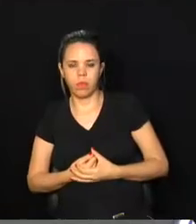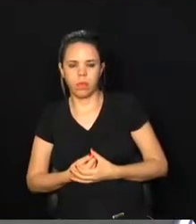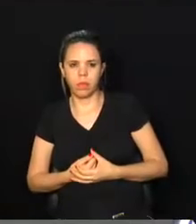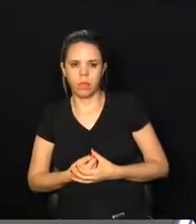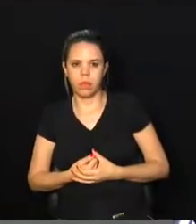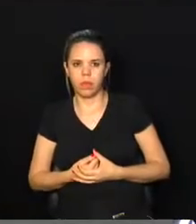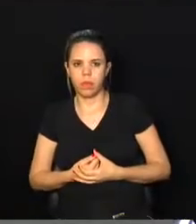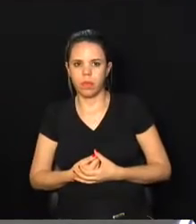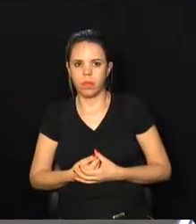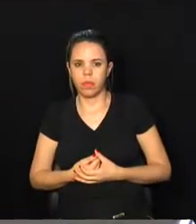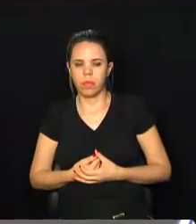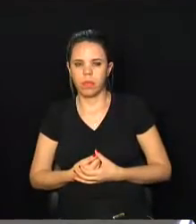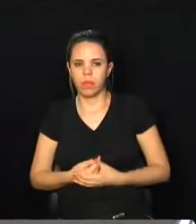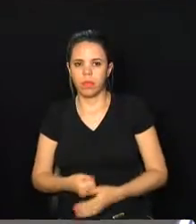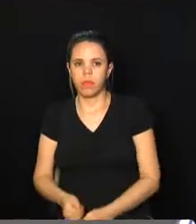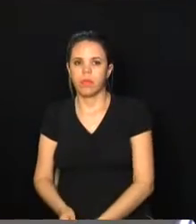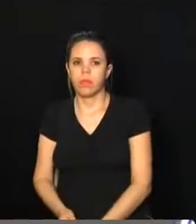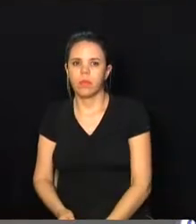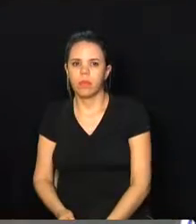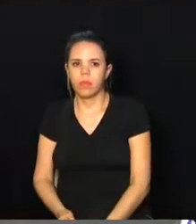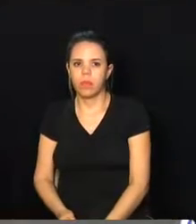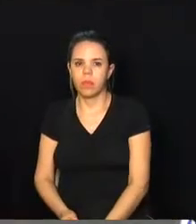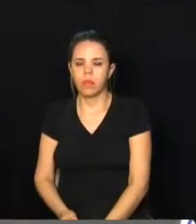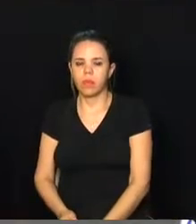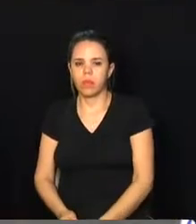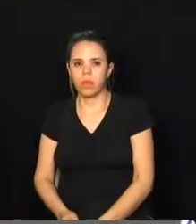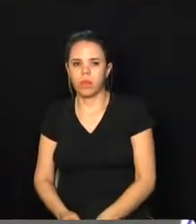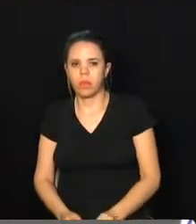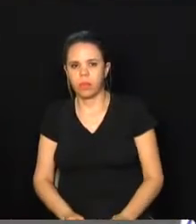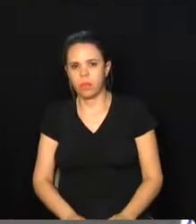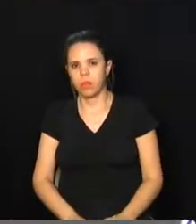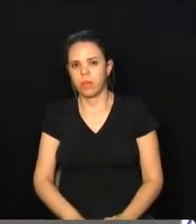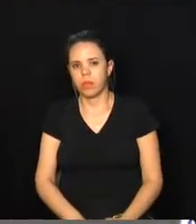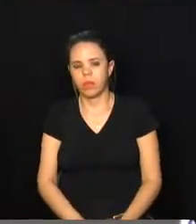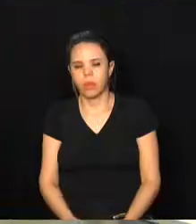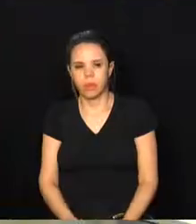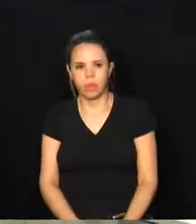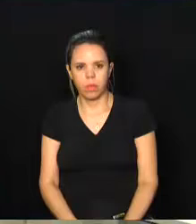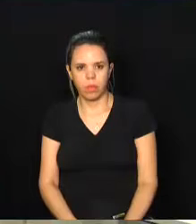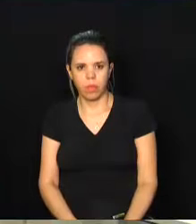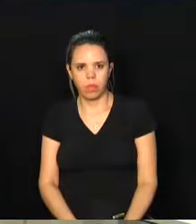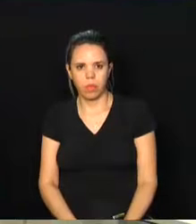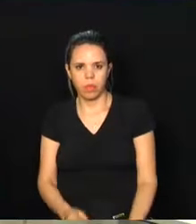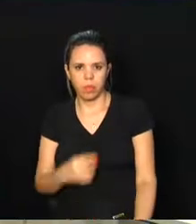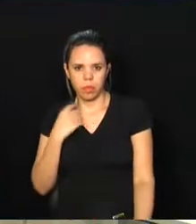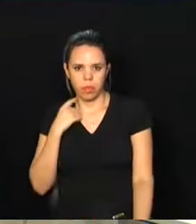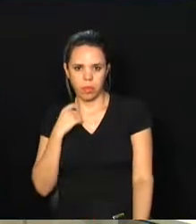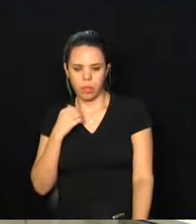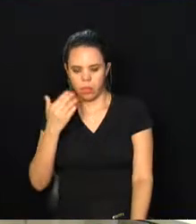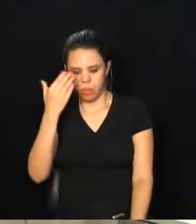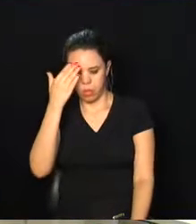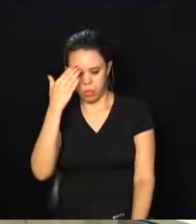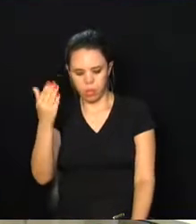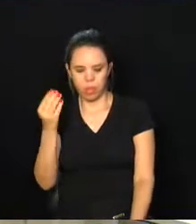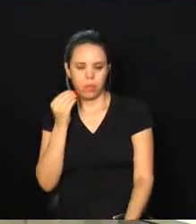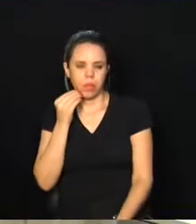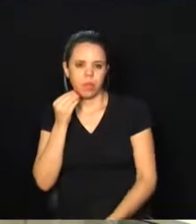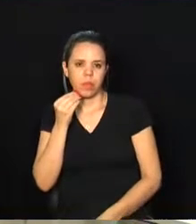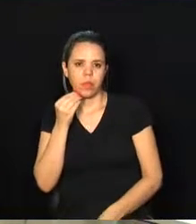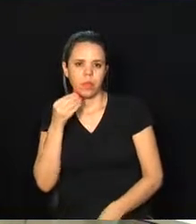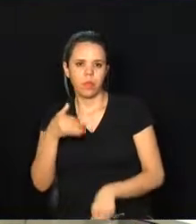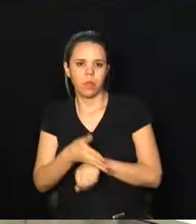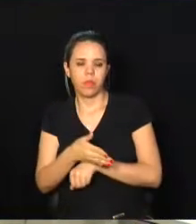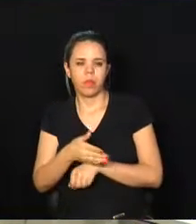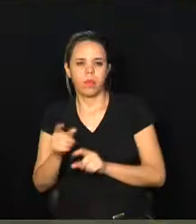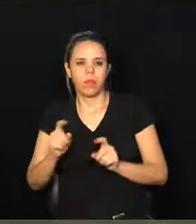bom. Ainda dá tempo. Vamos lá, Sérgio. Eu queria agradecer aí a oportunidade, né, de participar